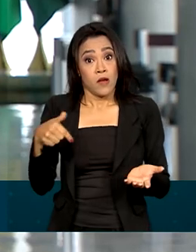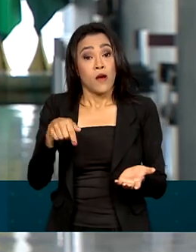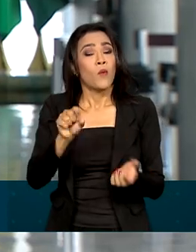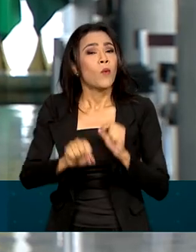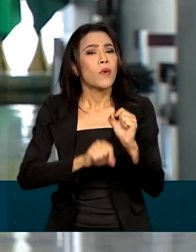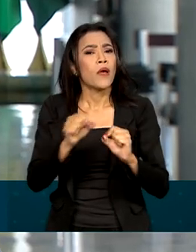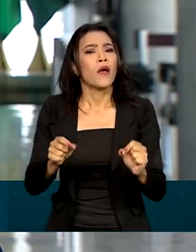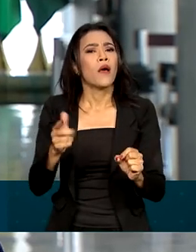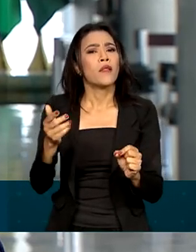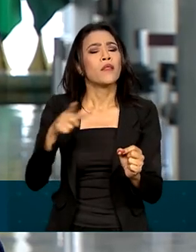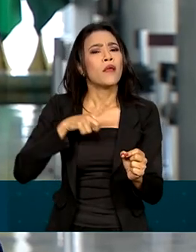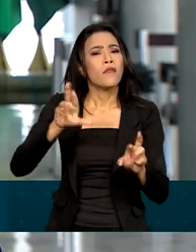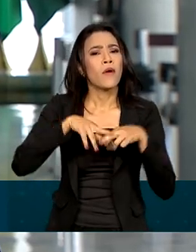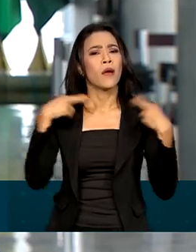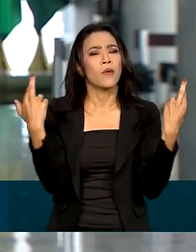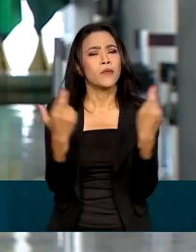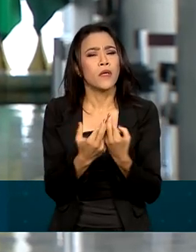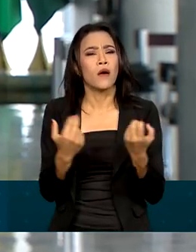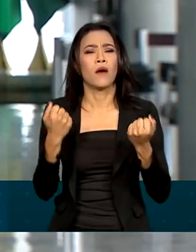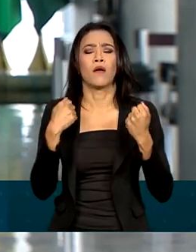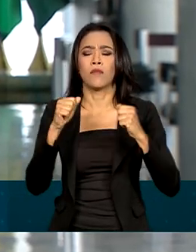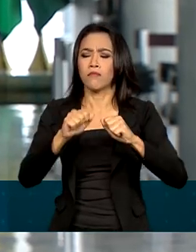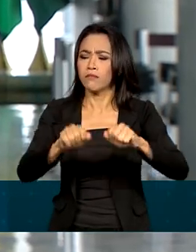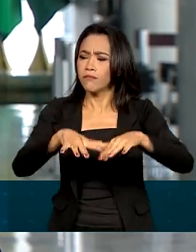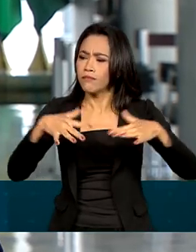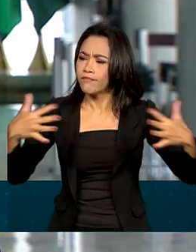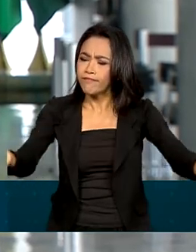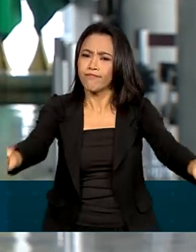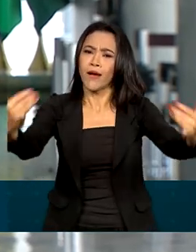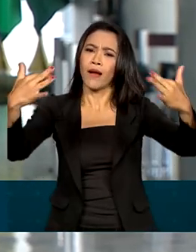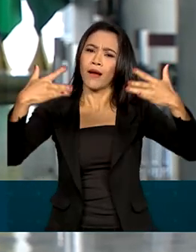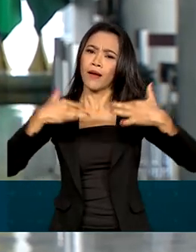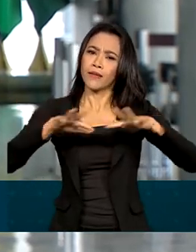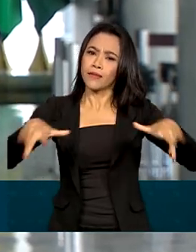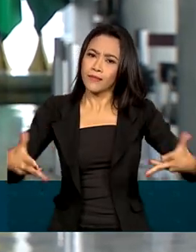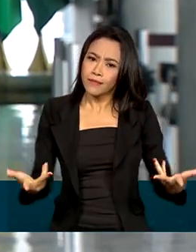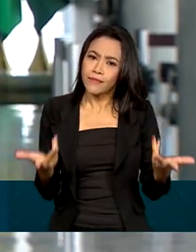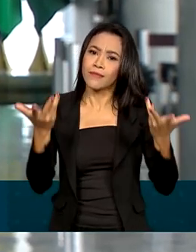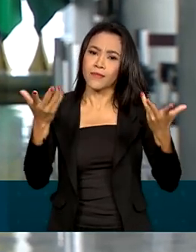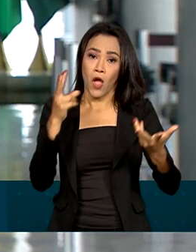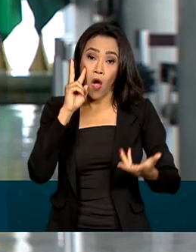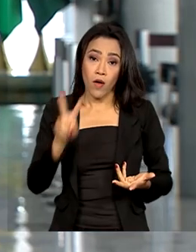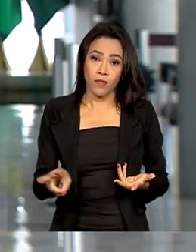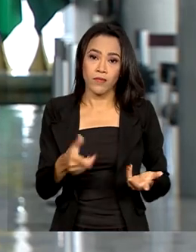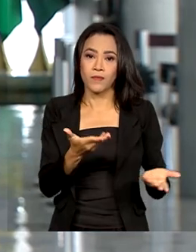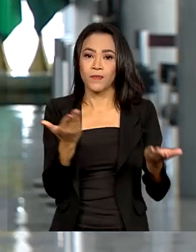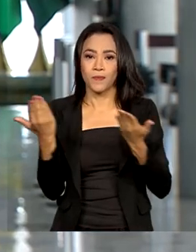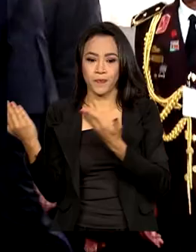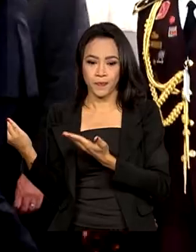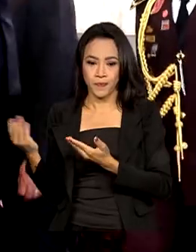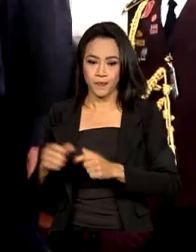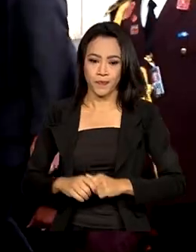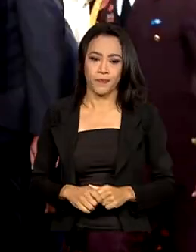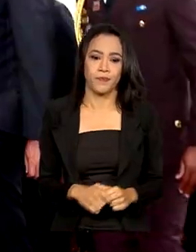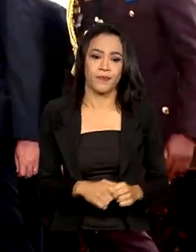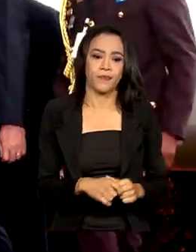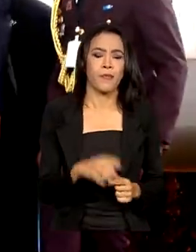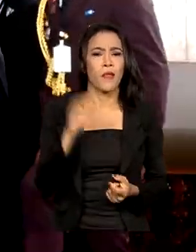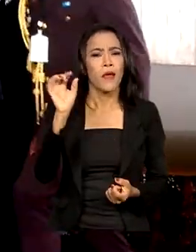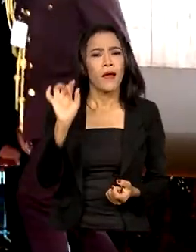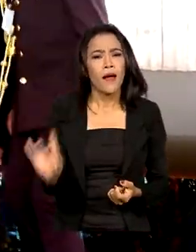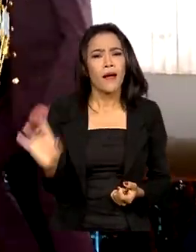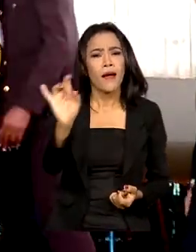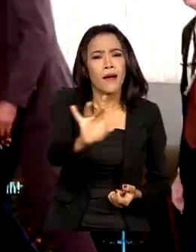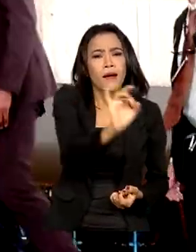foi uma reunião, foi uma recepção das delegações estrangeiras no Palácio do Itamaraty. Vamos ver como foi. Pouco a pouco,